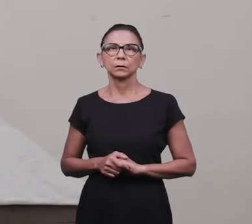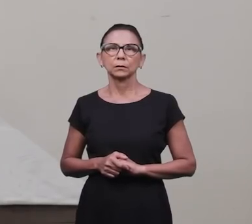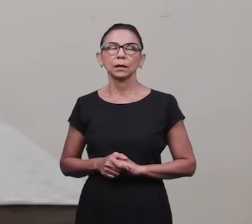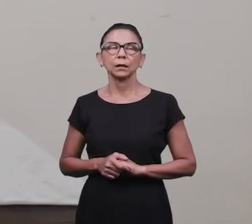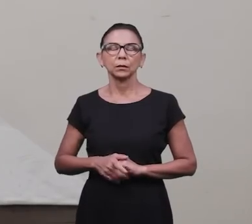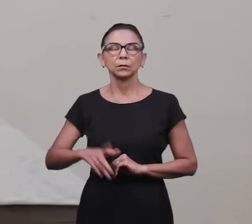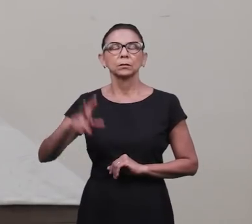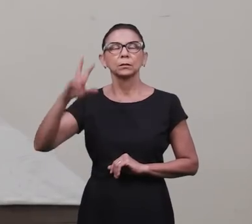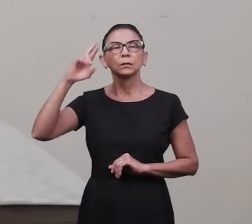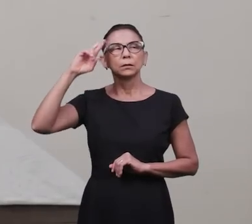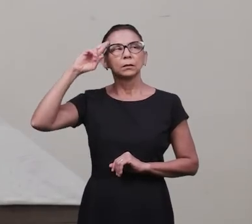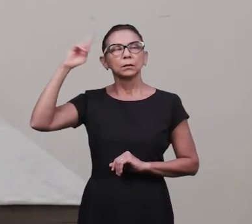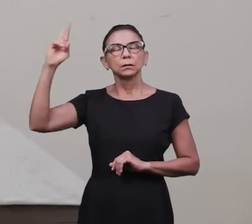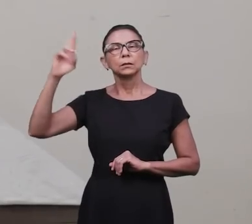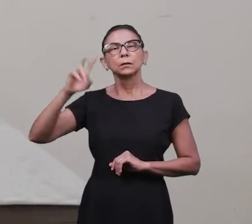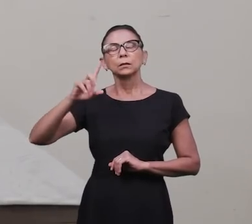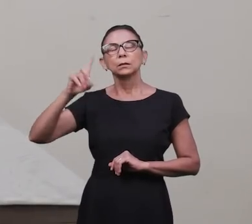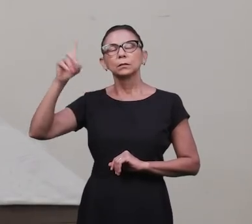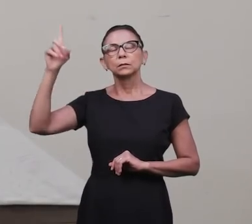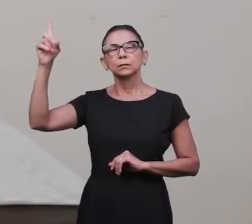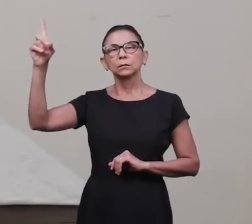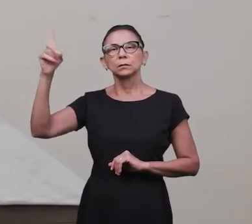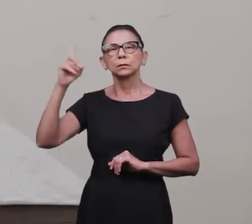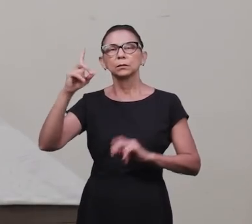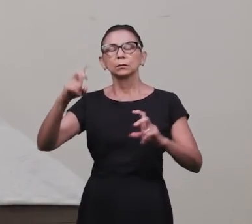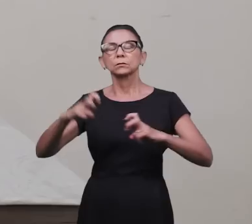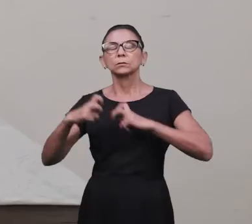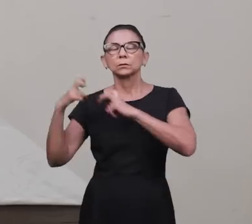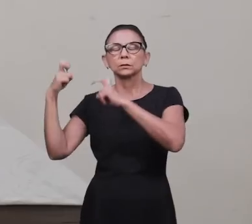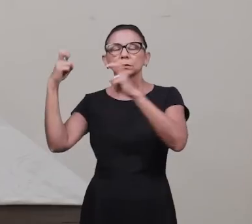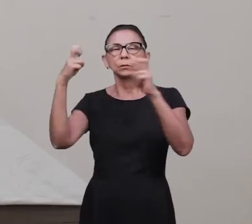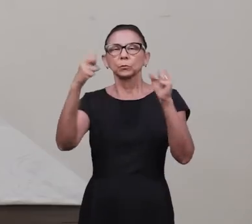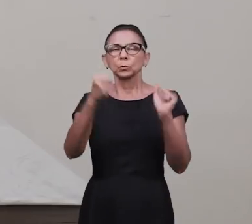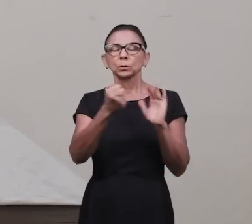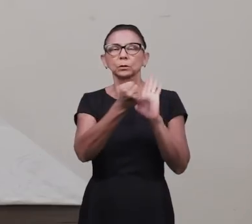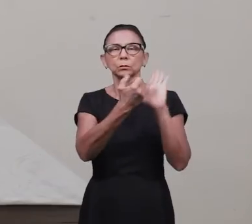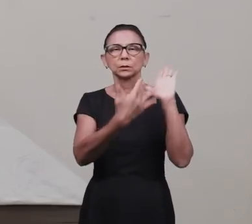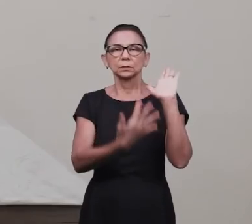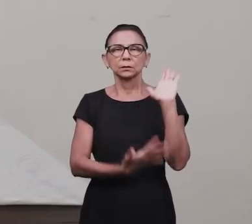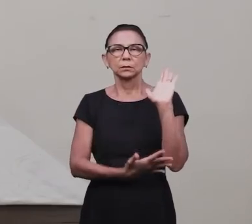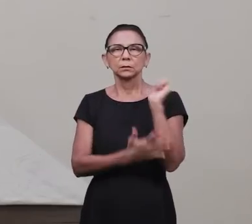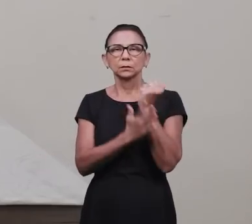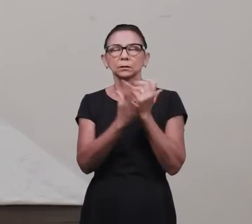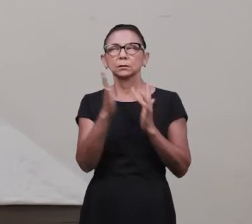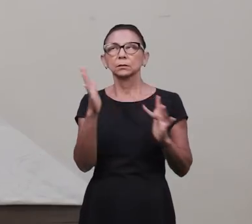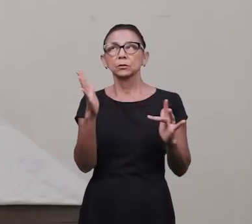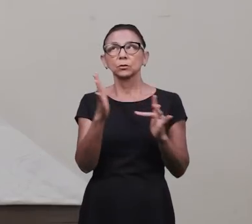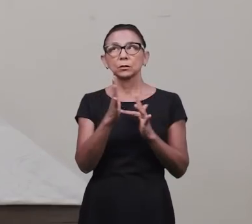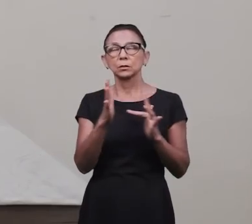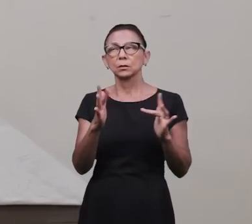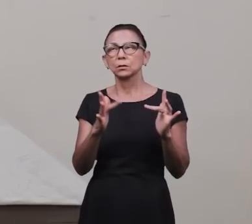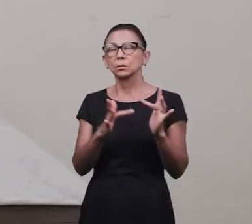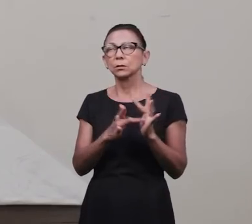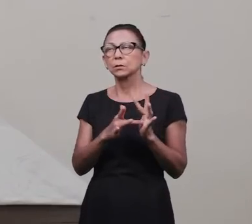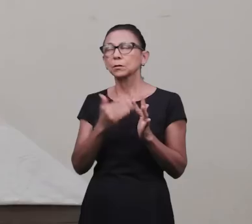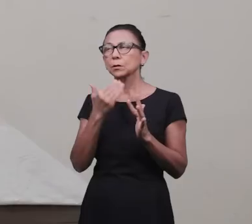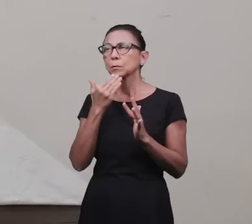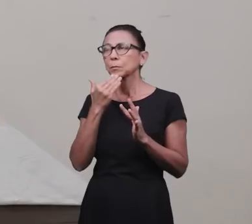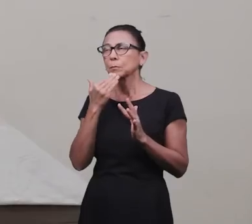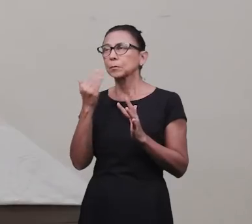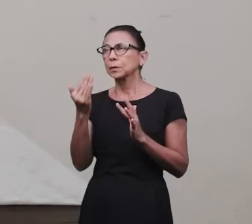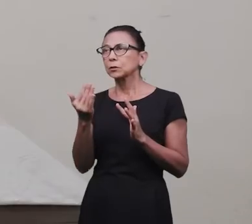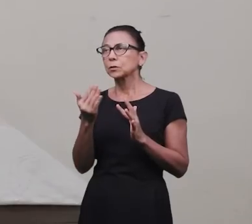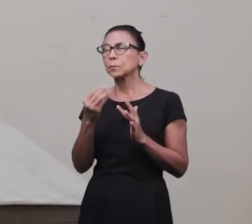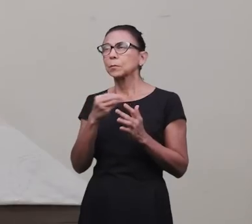Clamamos, nosso Deus, pelo poder do sangue de Jesus sobre as nossas vidas. Desejamos o perdão, Senhor, dos